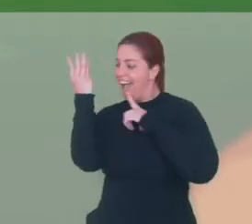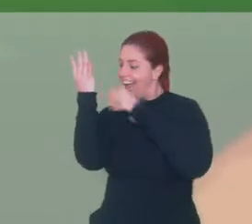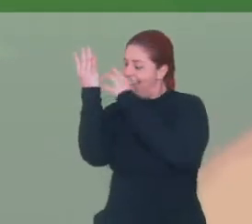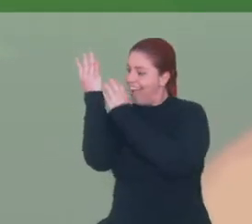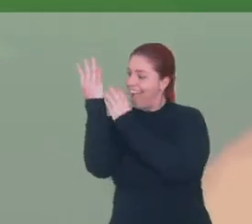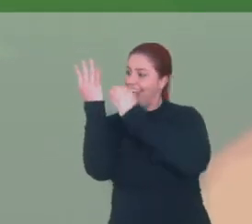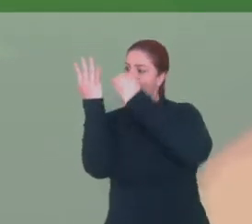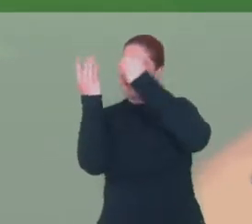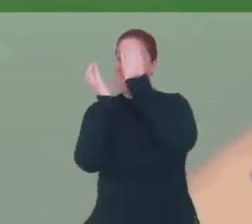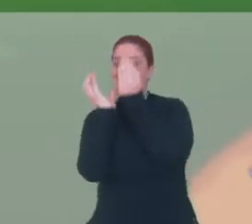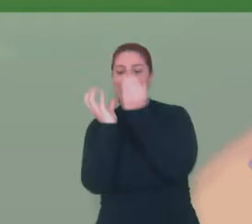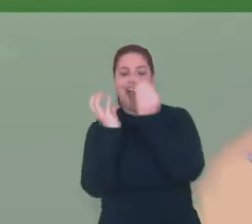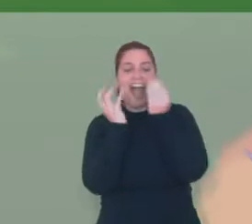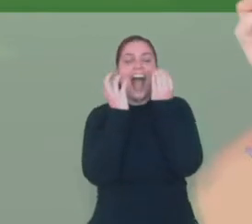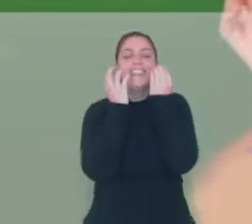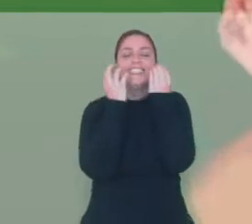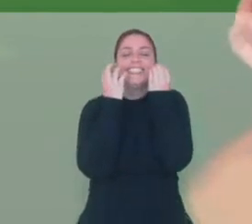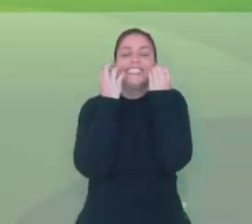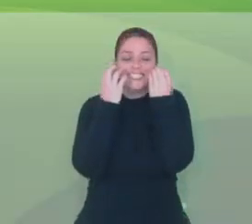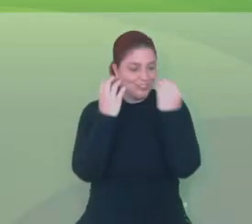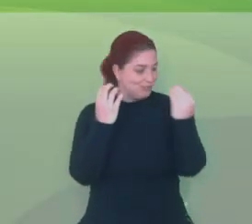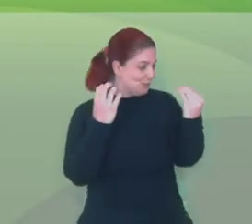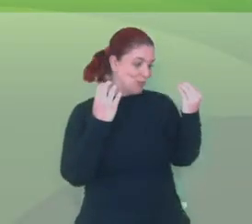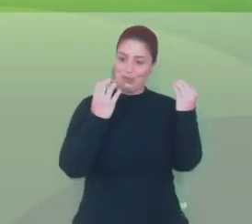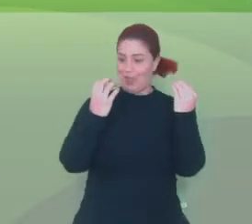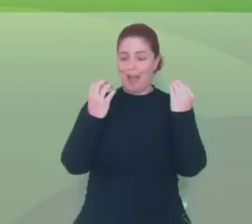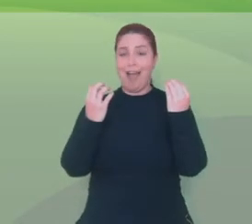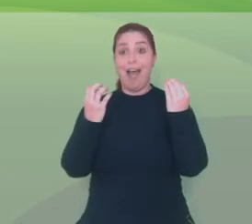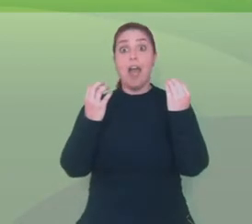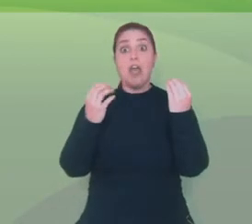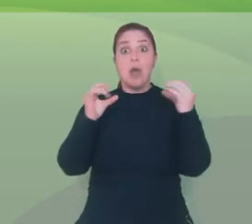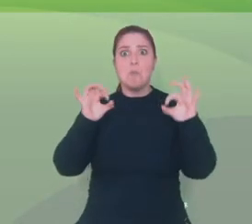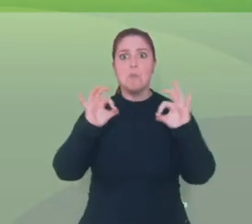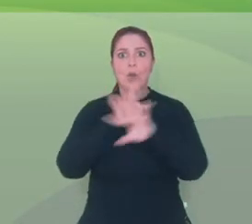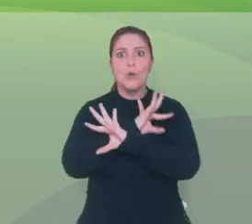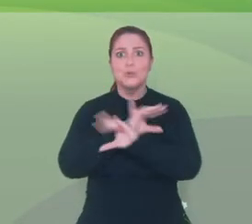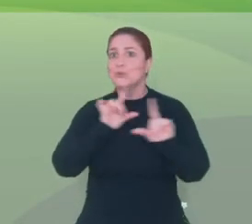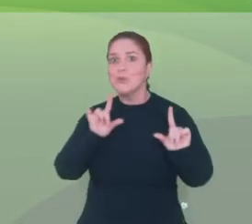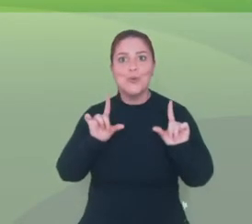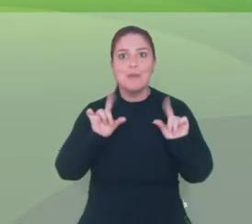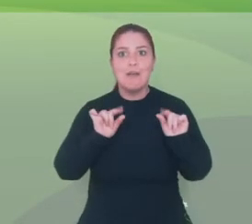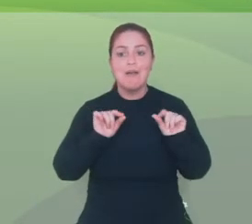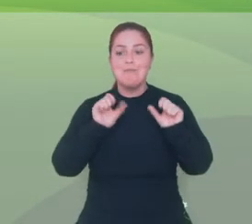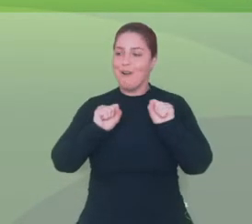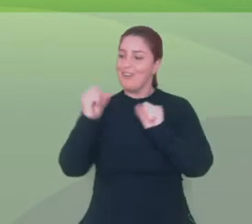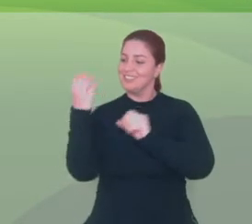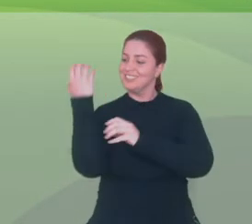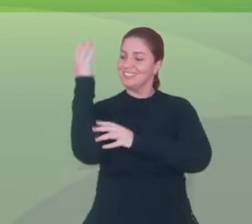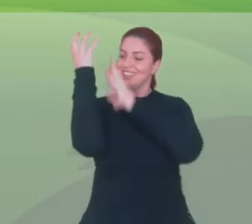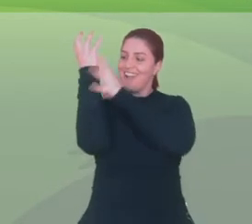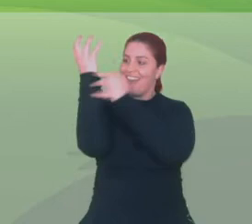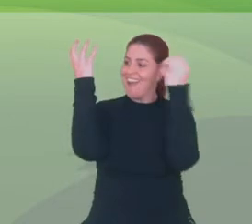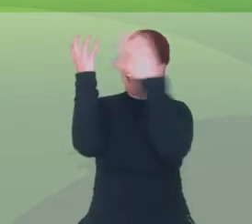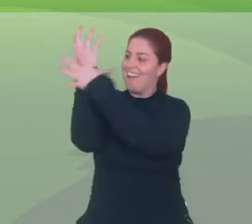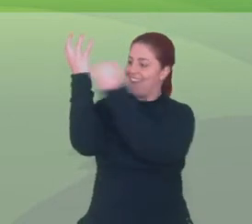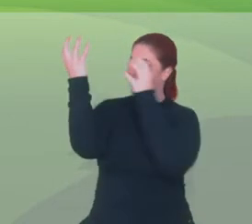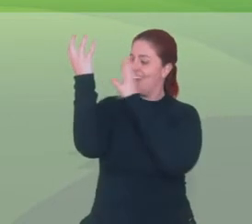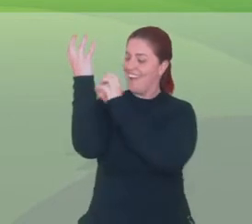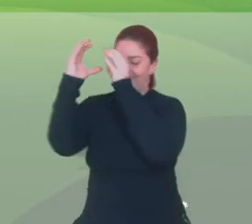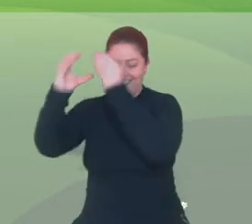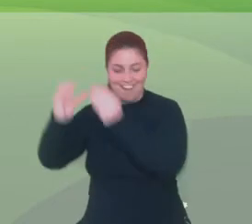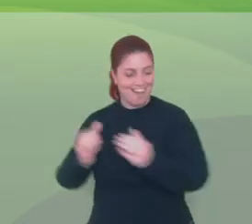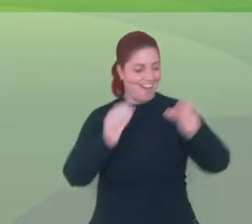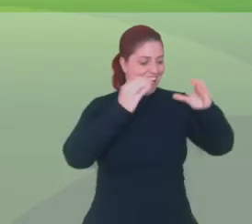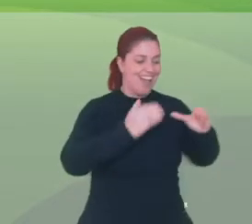de grãos de milho, que quando maduros poderão ser colhidos. Depois de